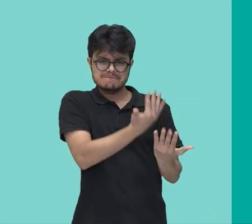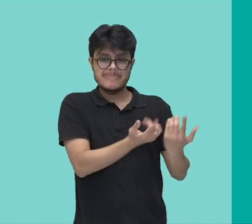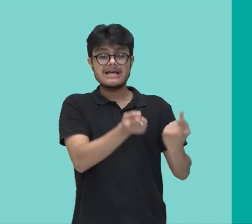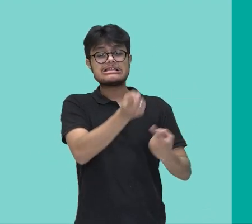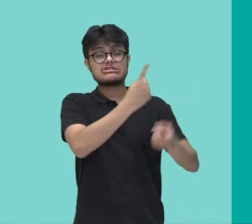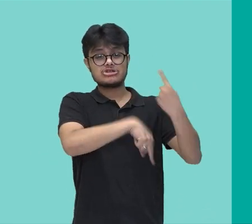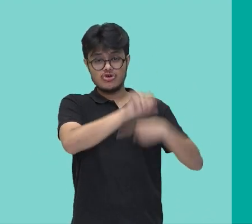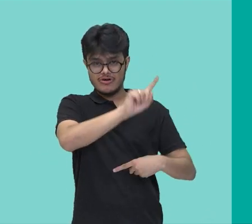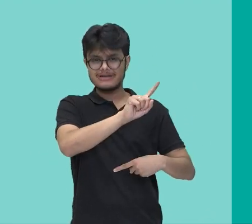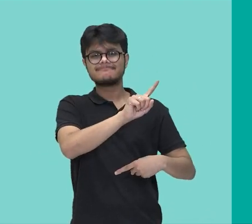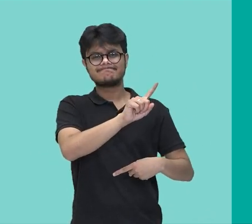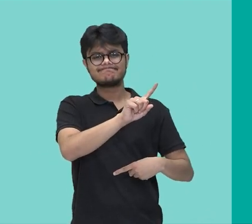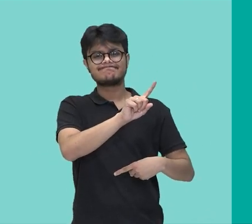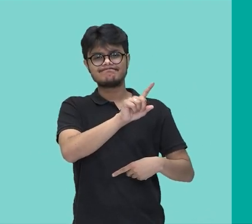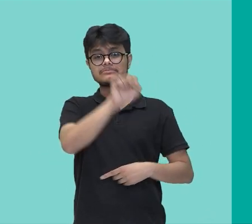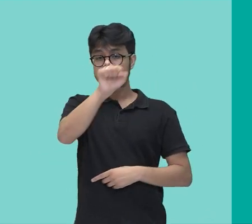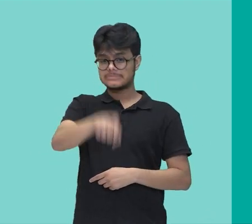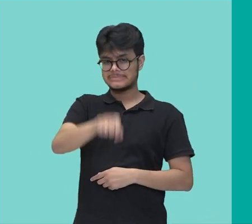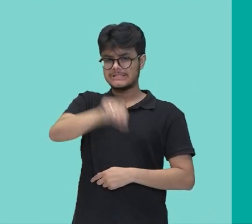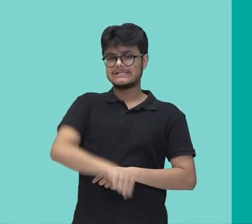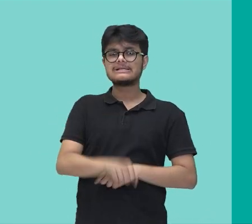que, após um determinado tempo,